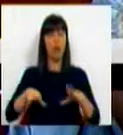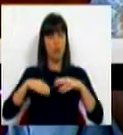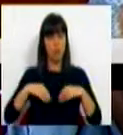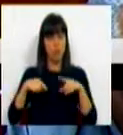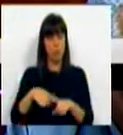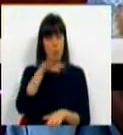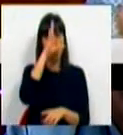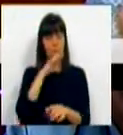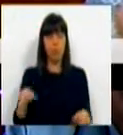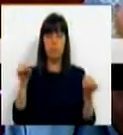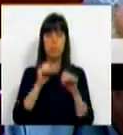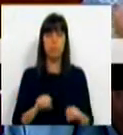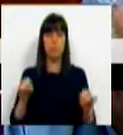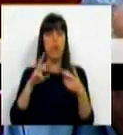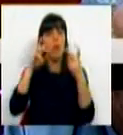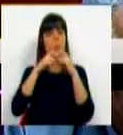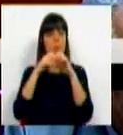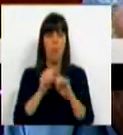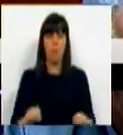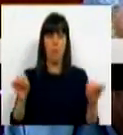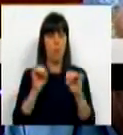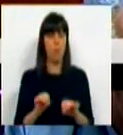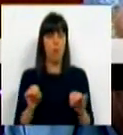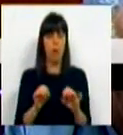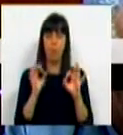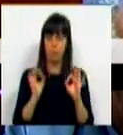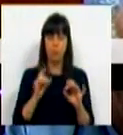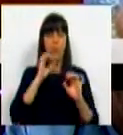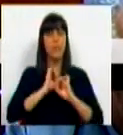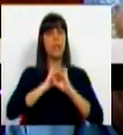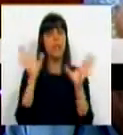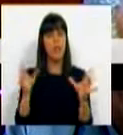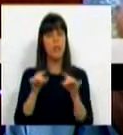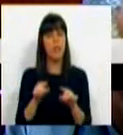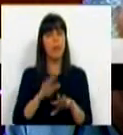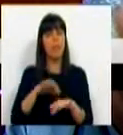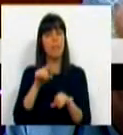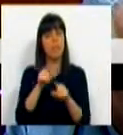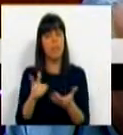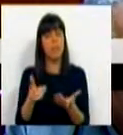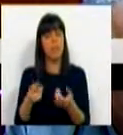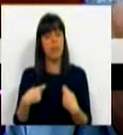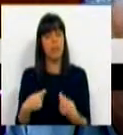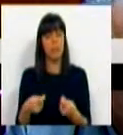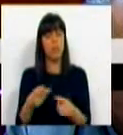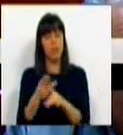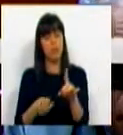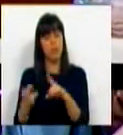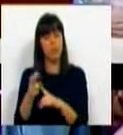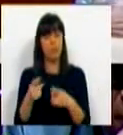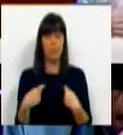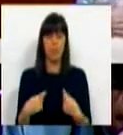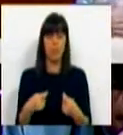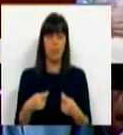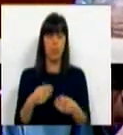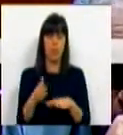este Governo sem nenhum tipo de problema, Sr. Deputado. É totalmente transparente, é por isso que as despesas sobem. A despesa